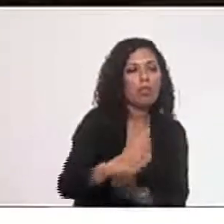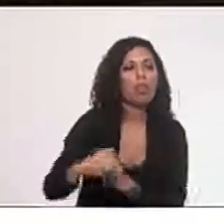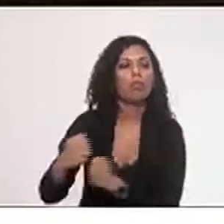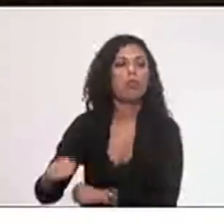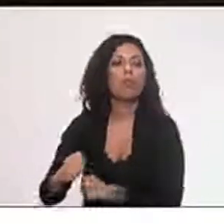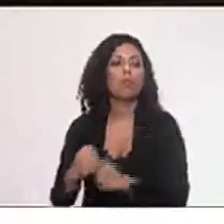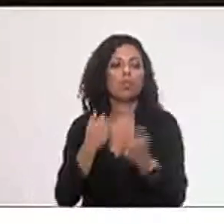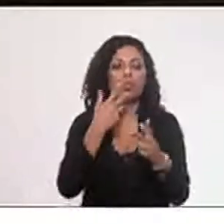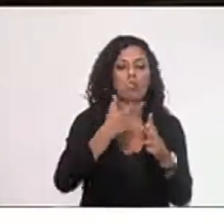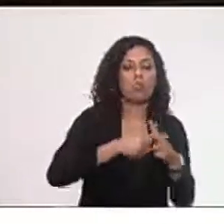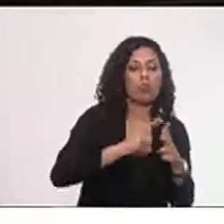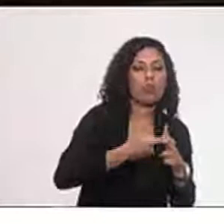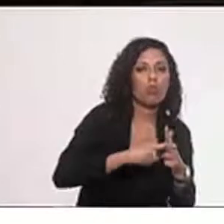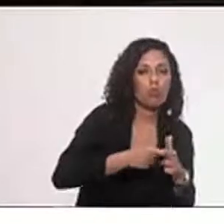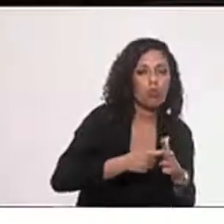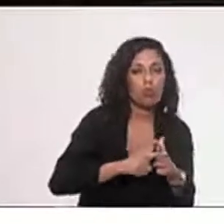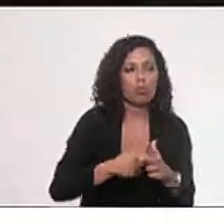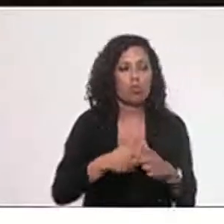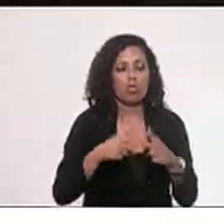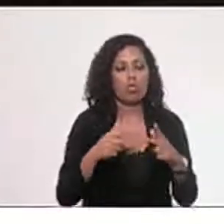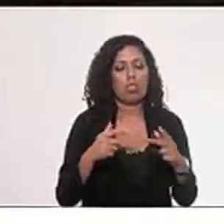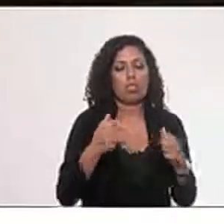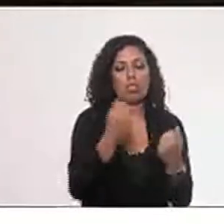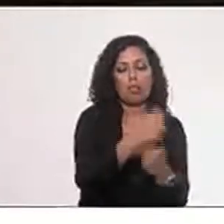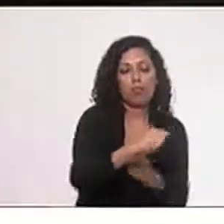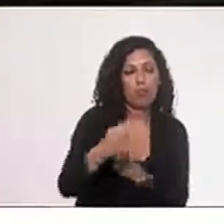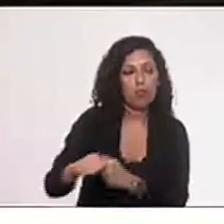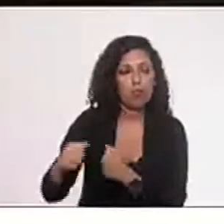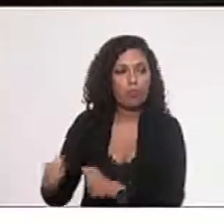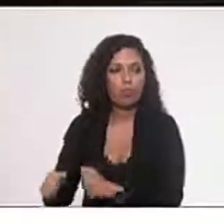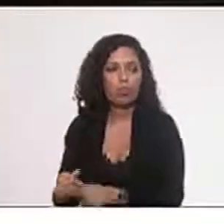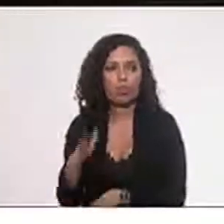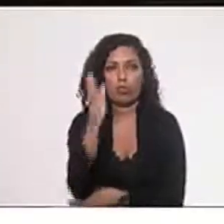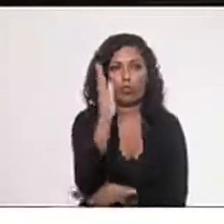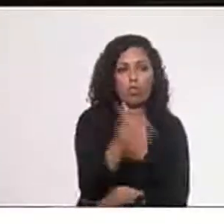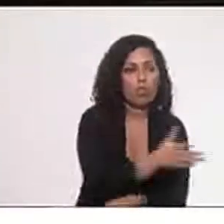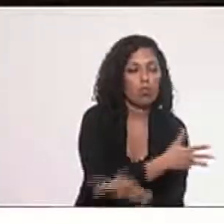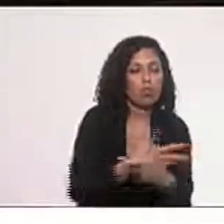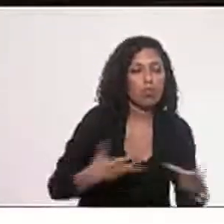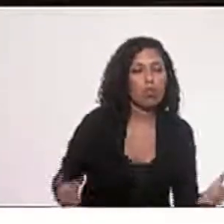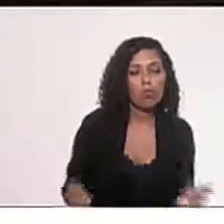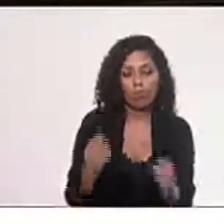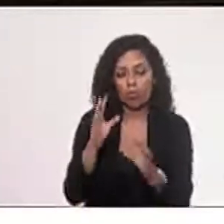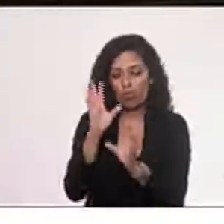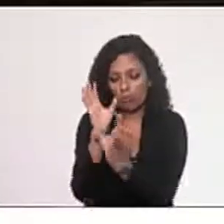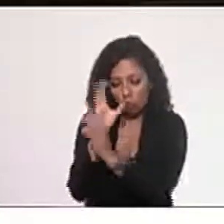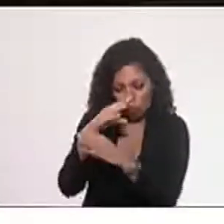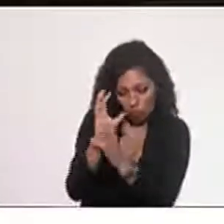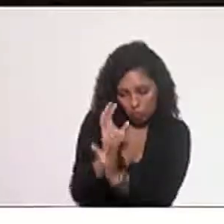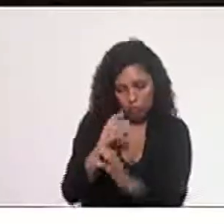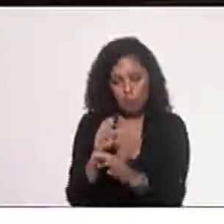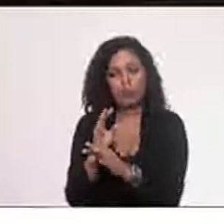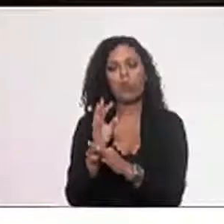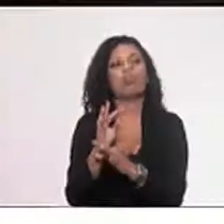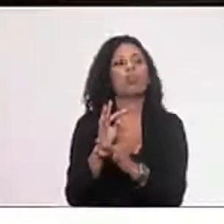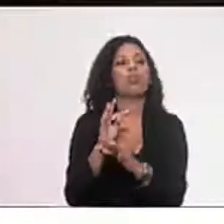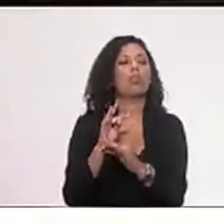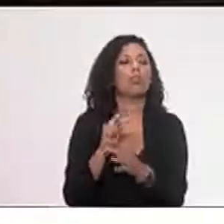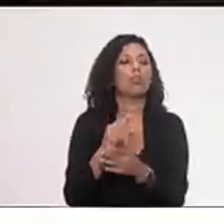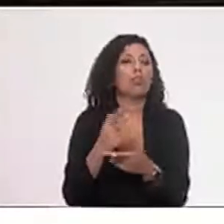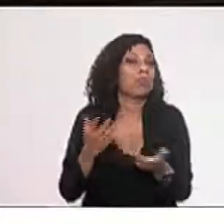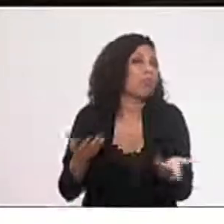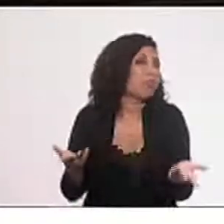de manutenção e limpeza de biotérios é é isso mas para os laboratórios ciência e pesquisa ou